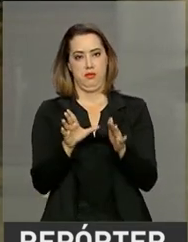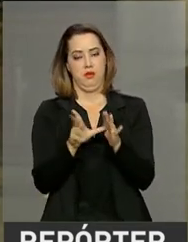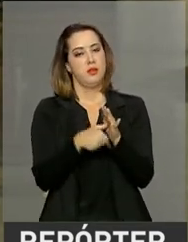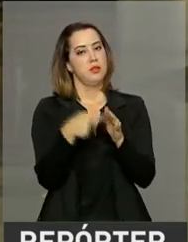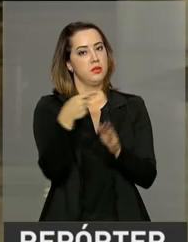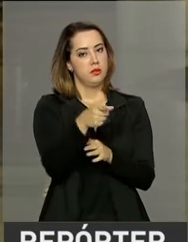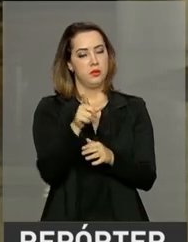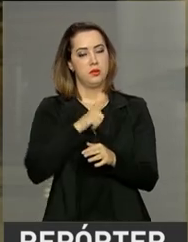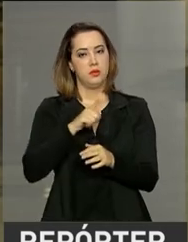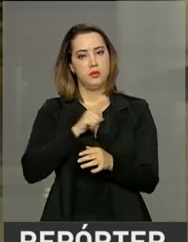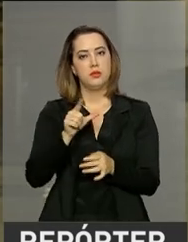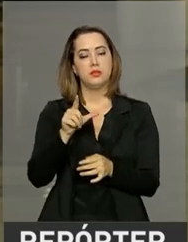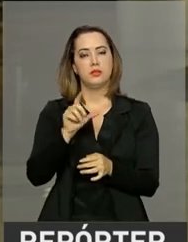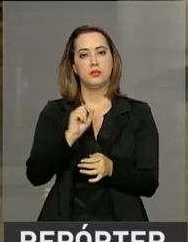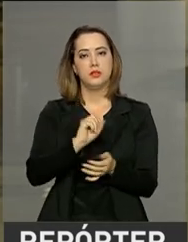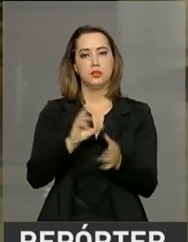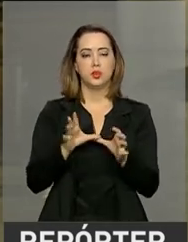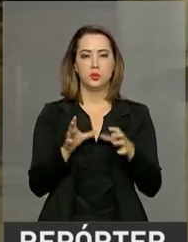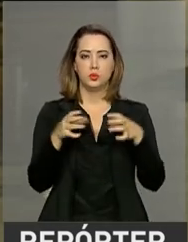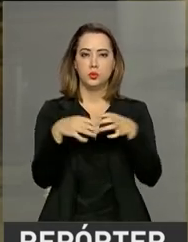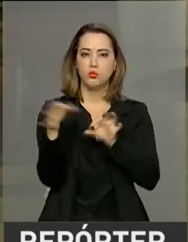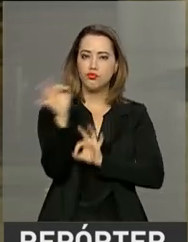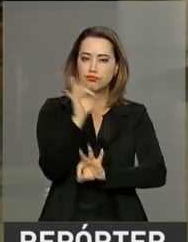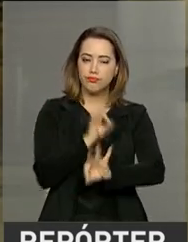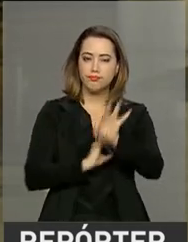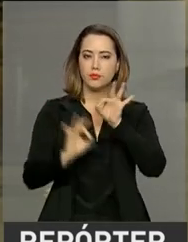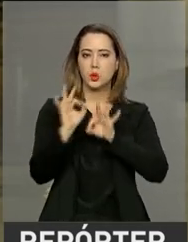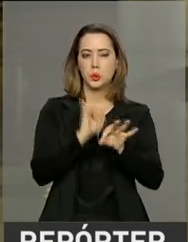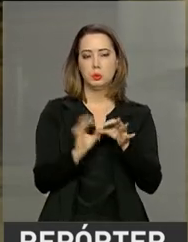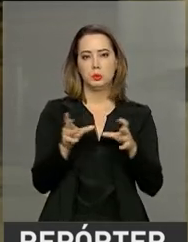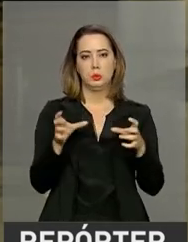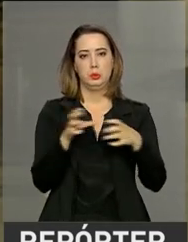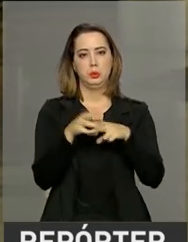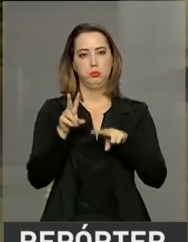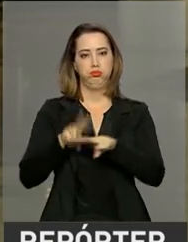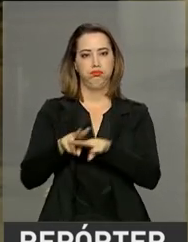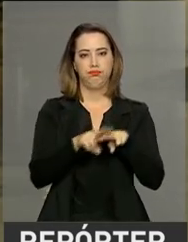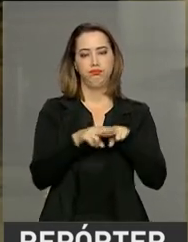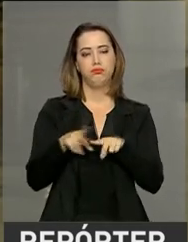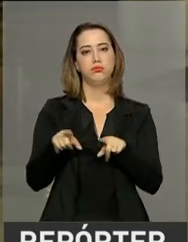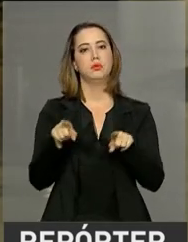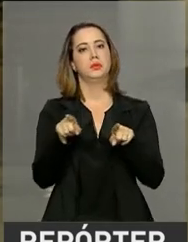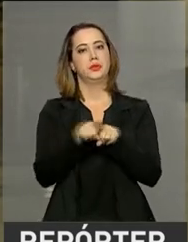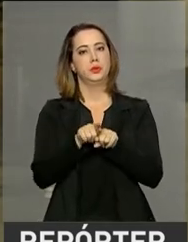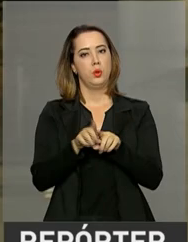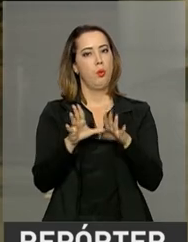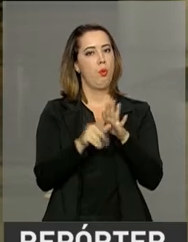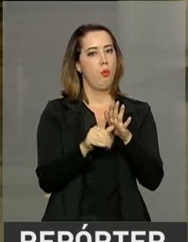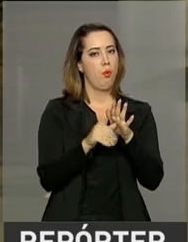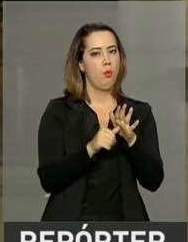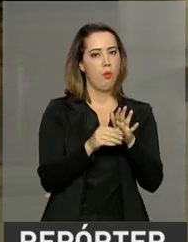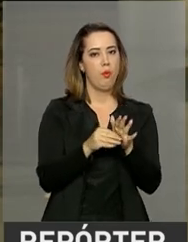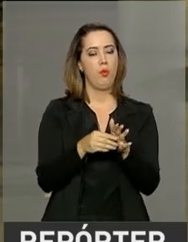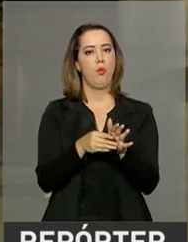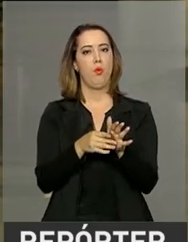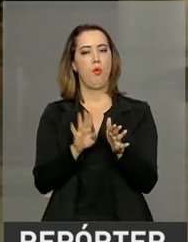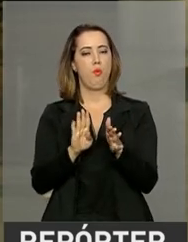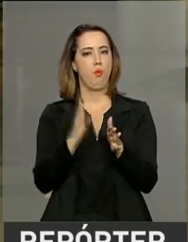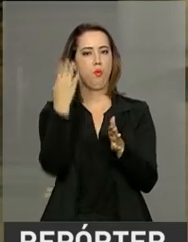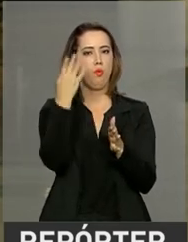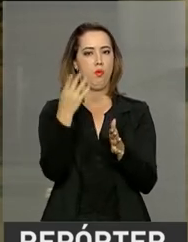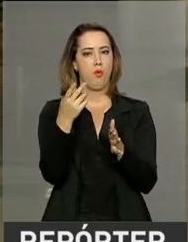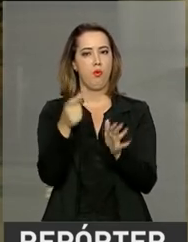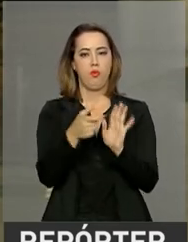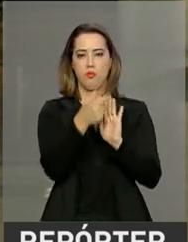investigados está o crime de organização de quadrilha Peculato falsidade ideológica E